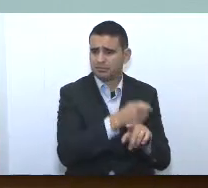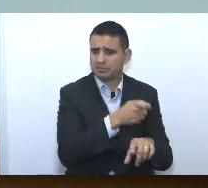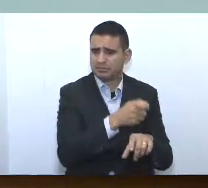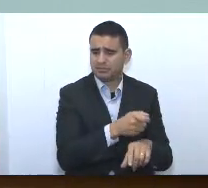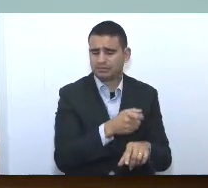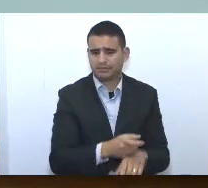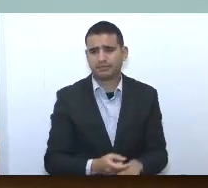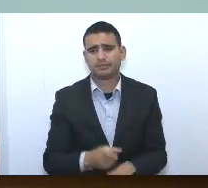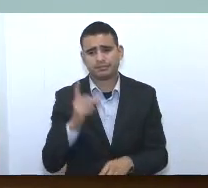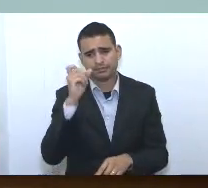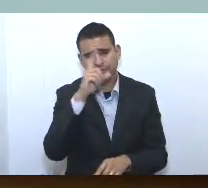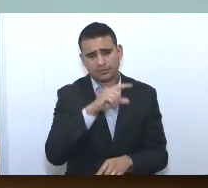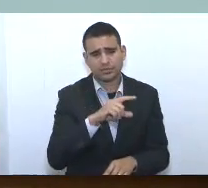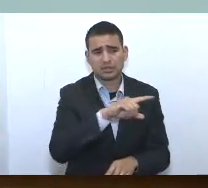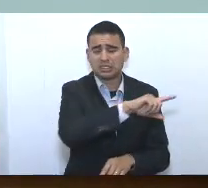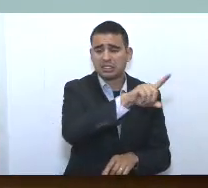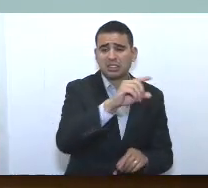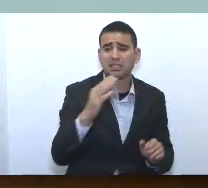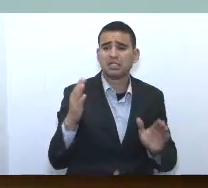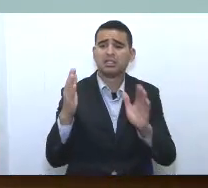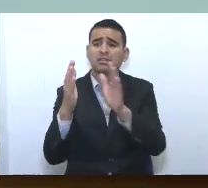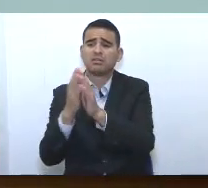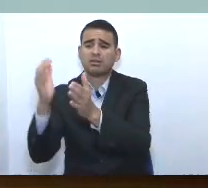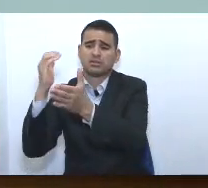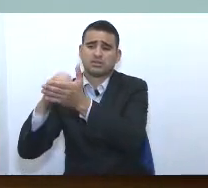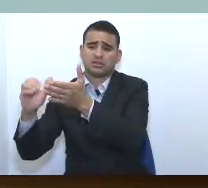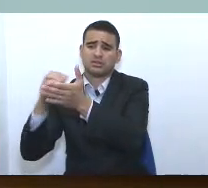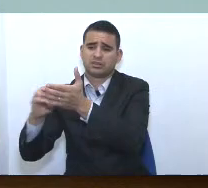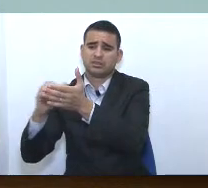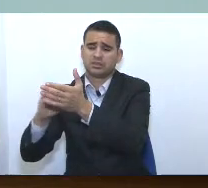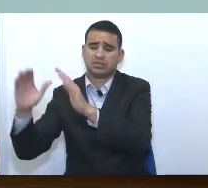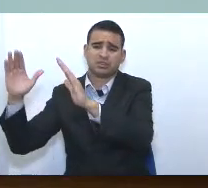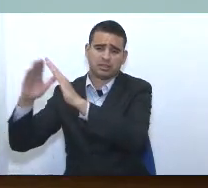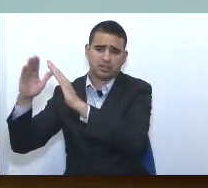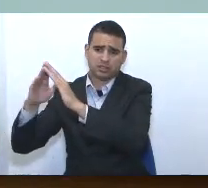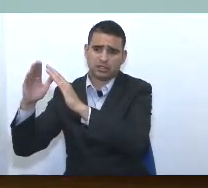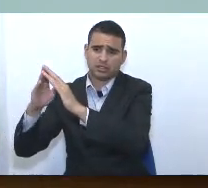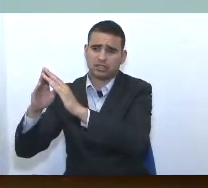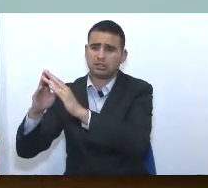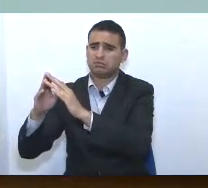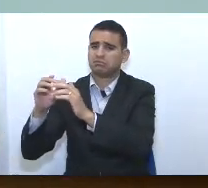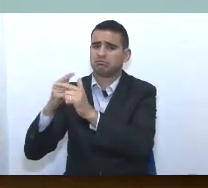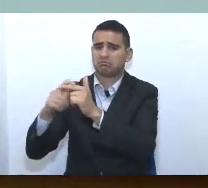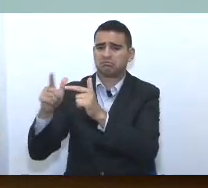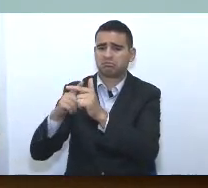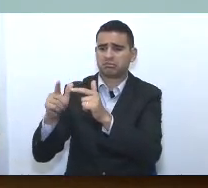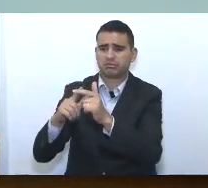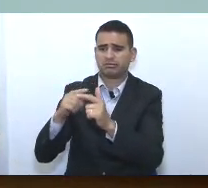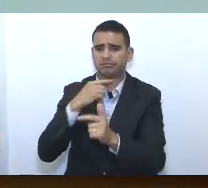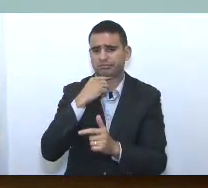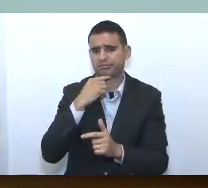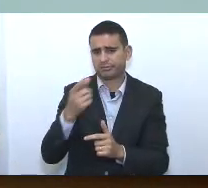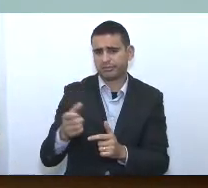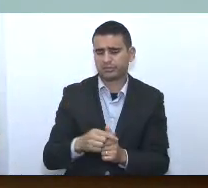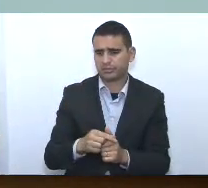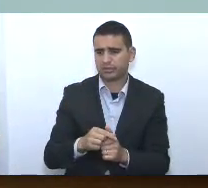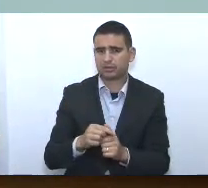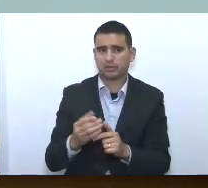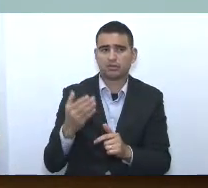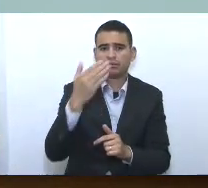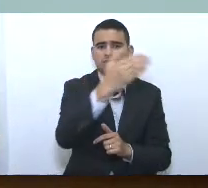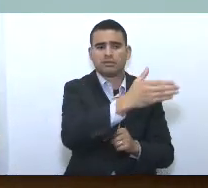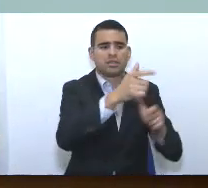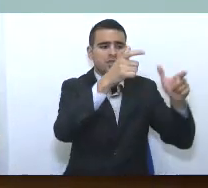Secretaria de Habitação, da Secretaria de Habitação vai para Assistência Social. Não é nenhuma crítica ao nosso governo, mas é